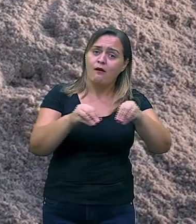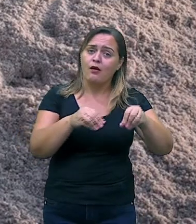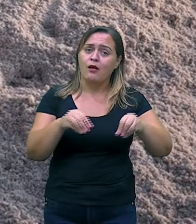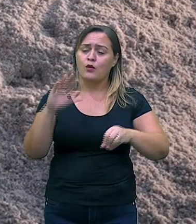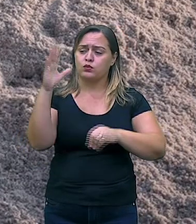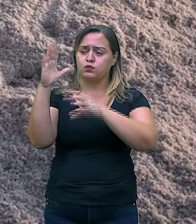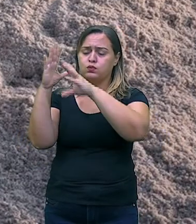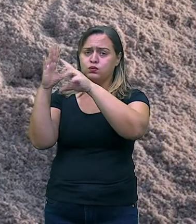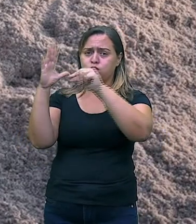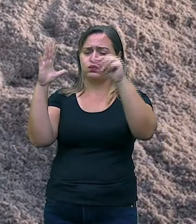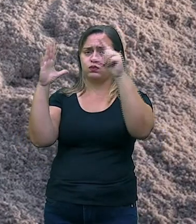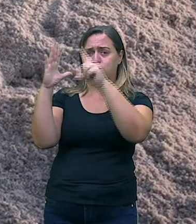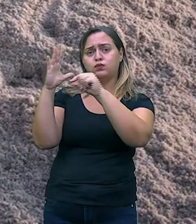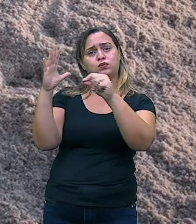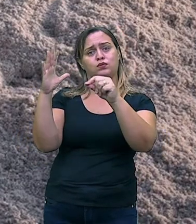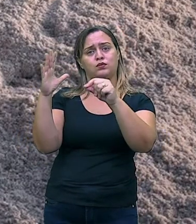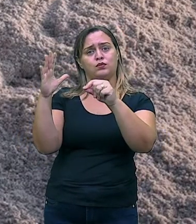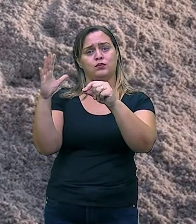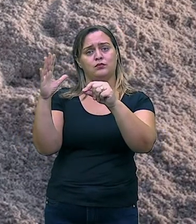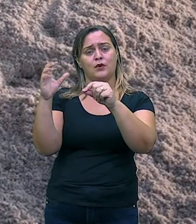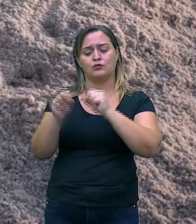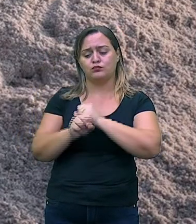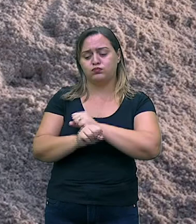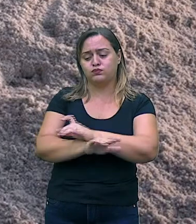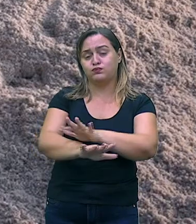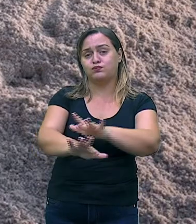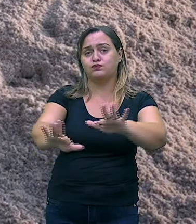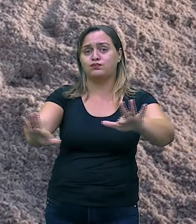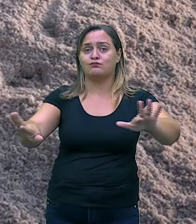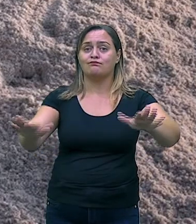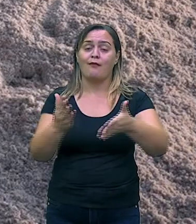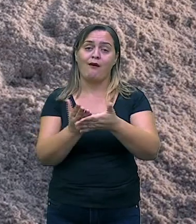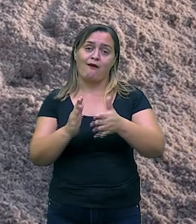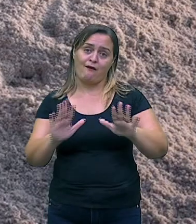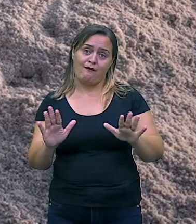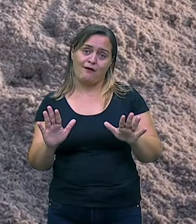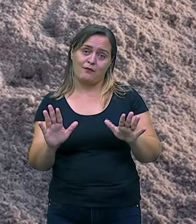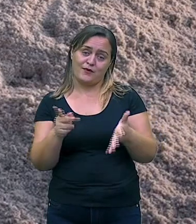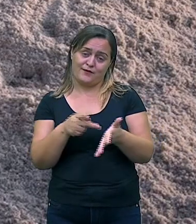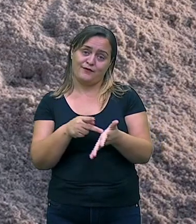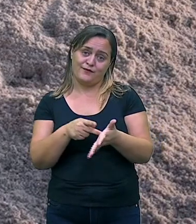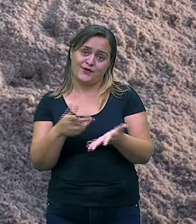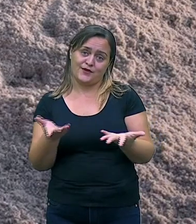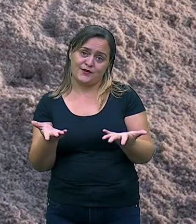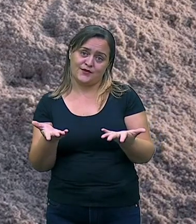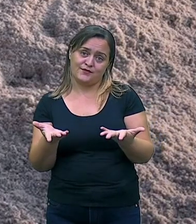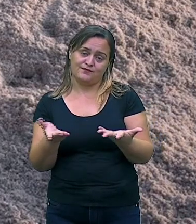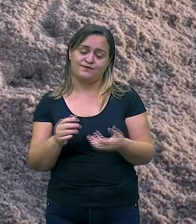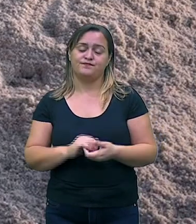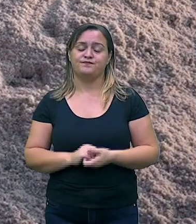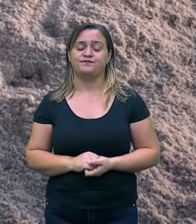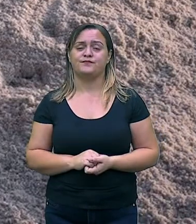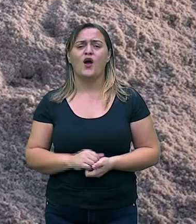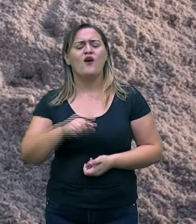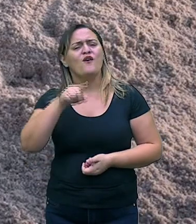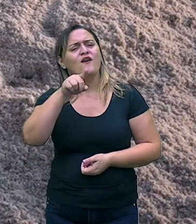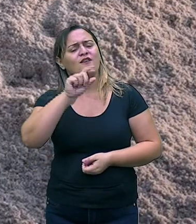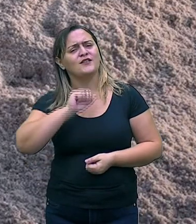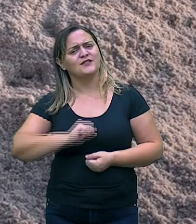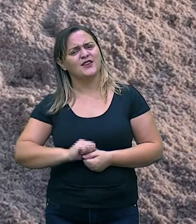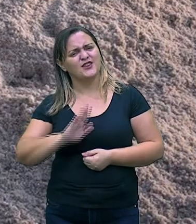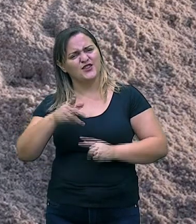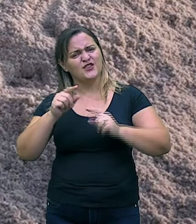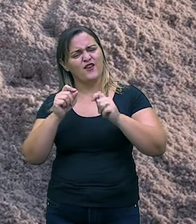ambiente. E você, estudante, já fez algum tipo de trabalho efêmero, ou seja, o seu castelinho